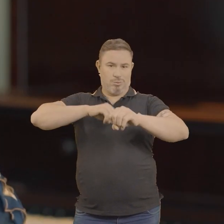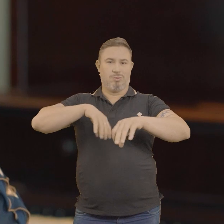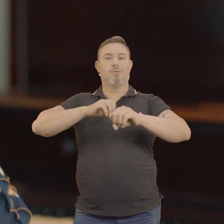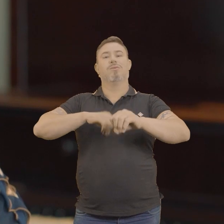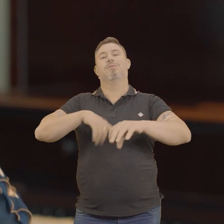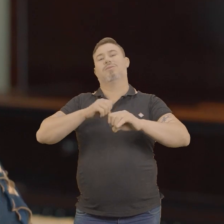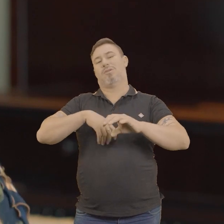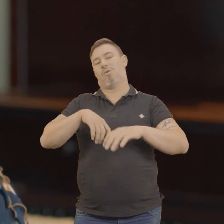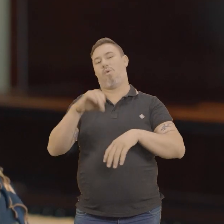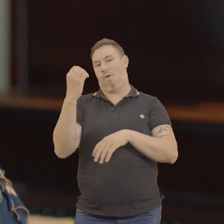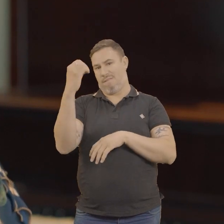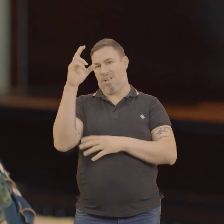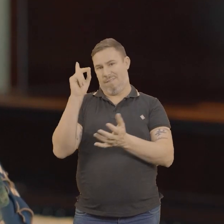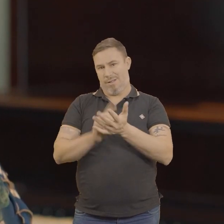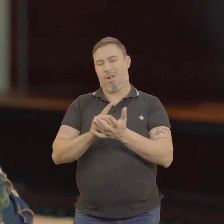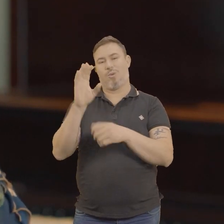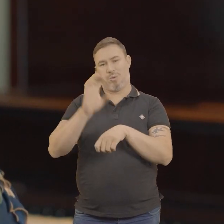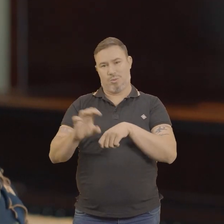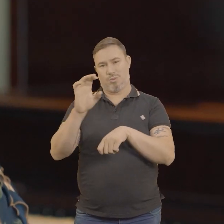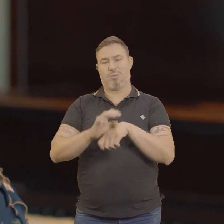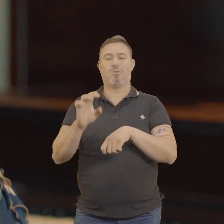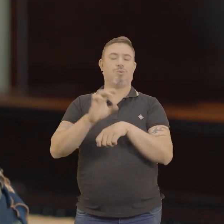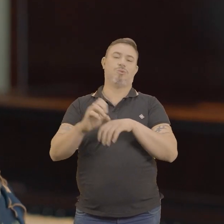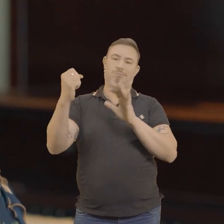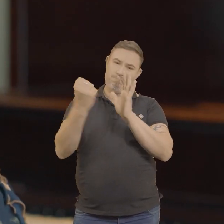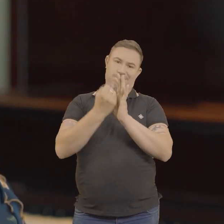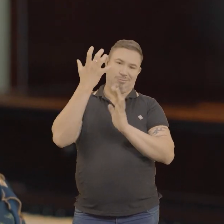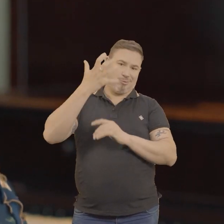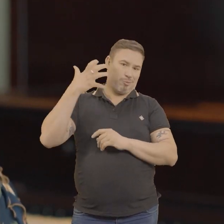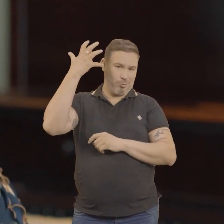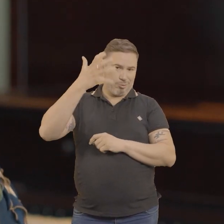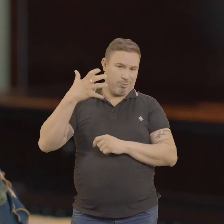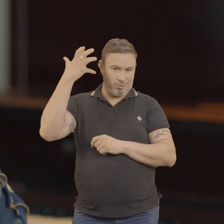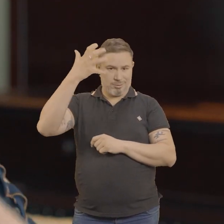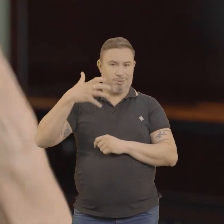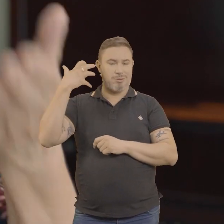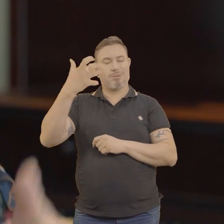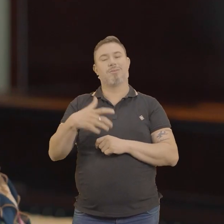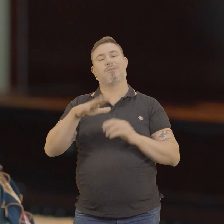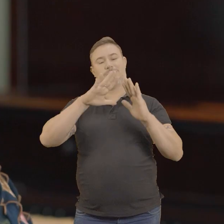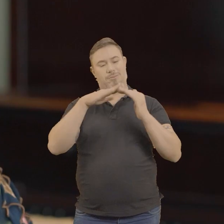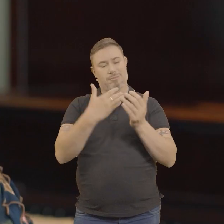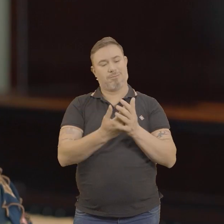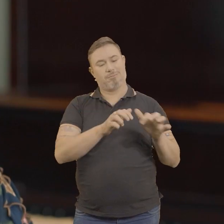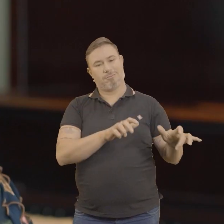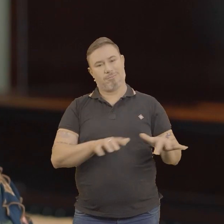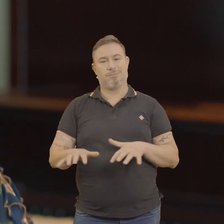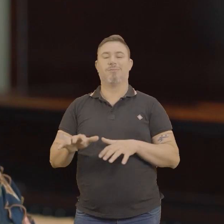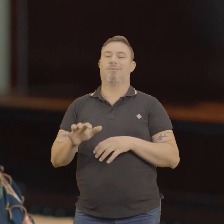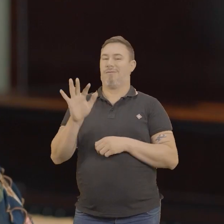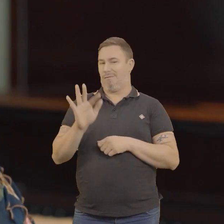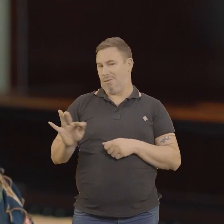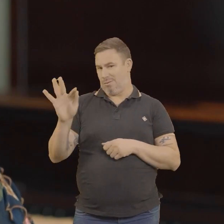a oficialização dos cursos, o reconhecimento dos cursos do conservatório como curso de graduação.